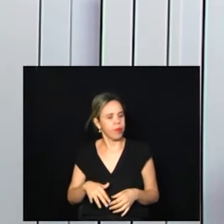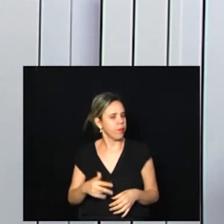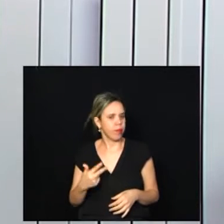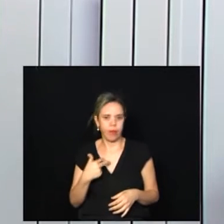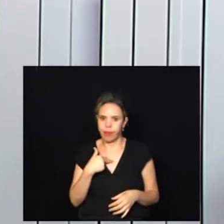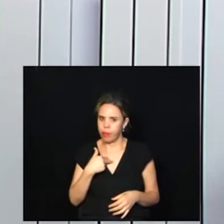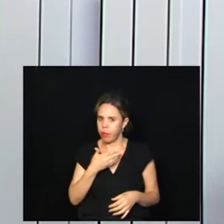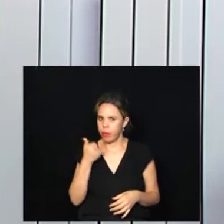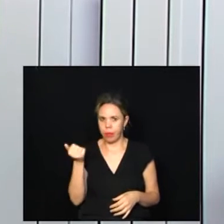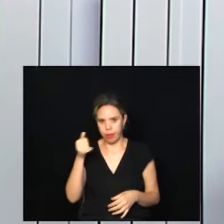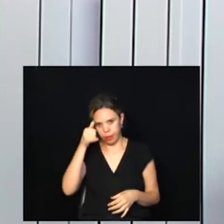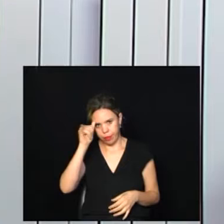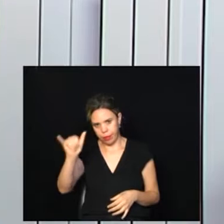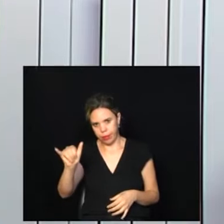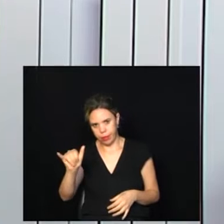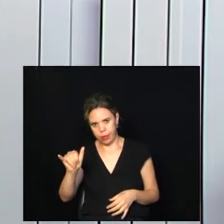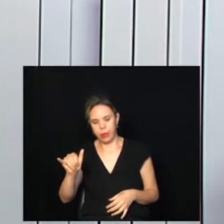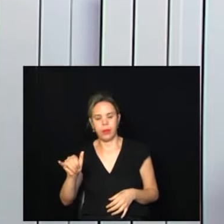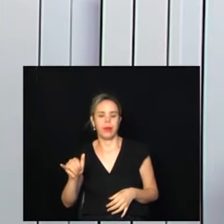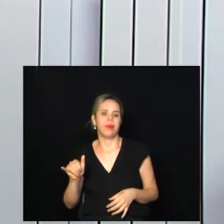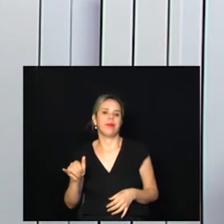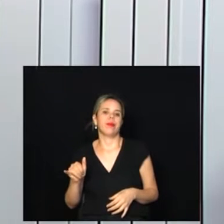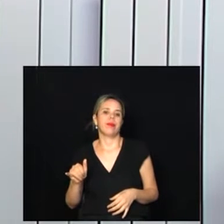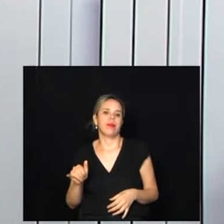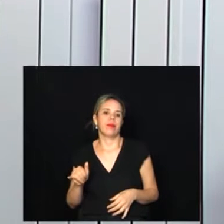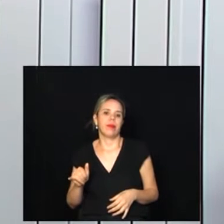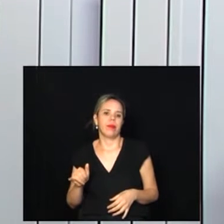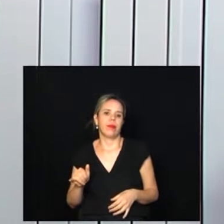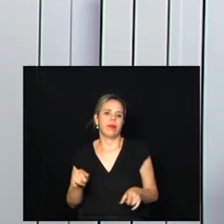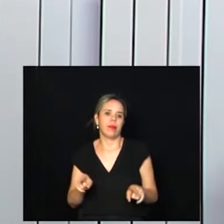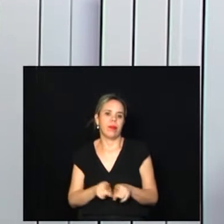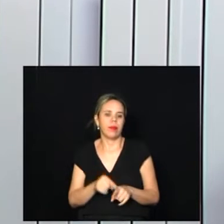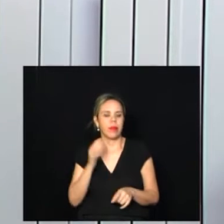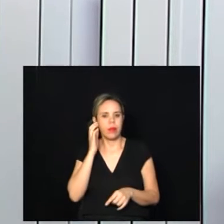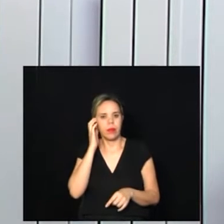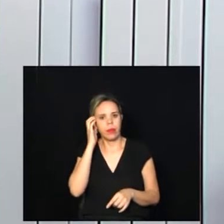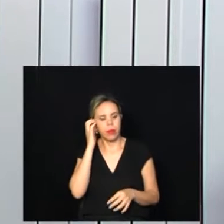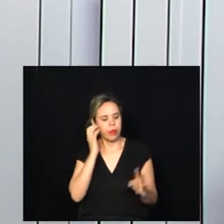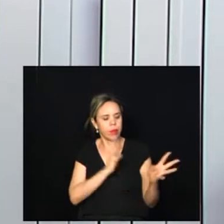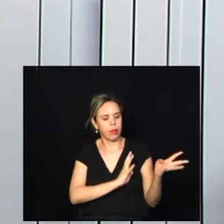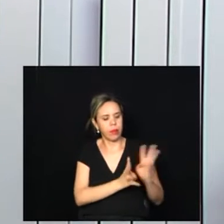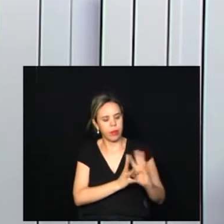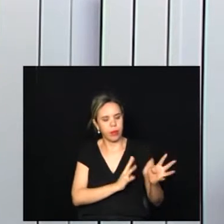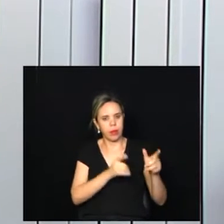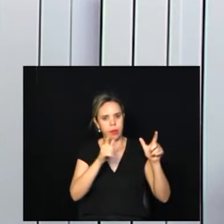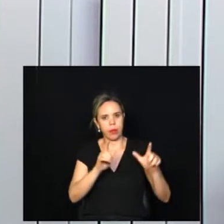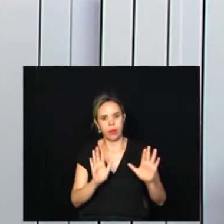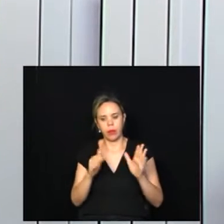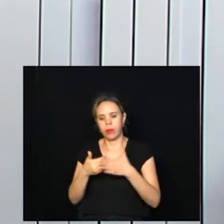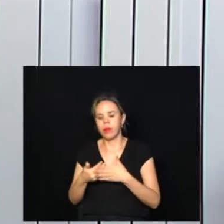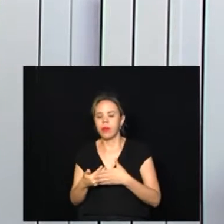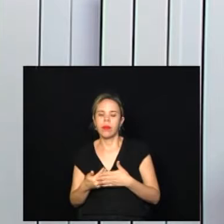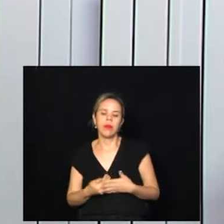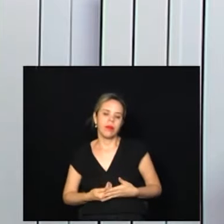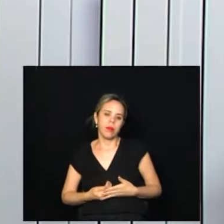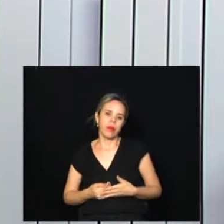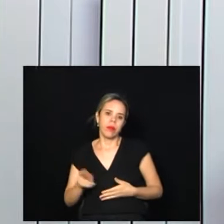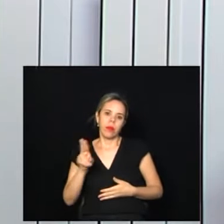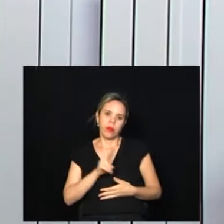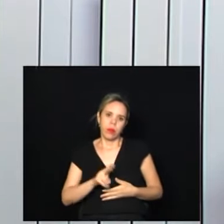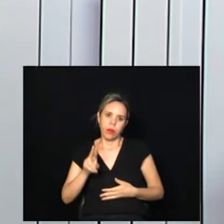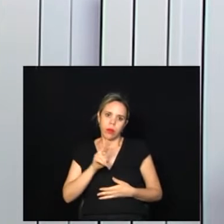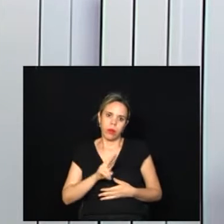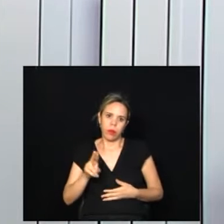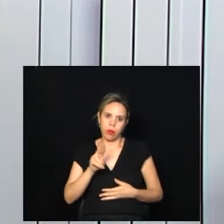tarde é melhor ser evitado. Evite também aglomerações em ambientes fechados e utilize